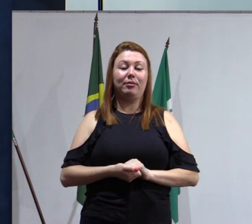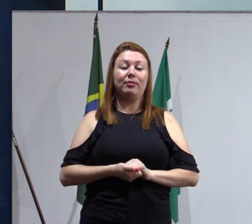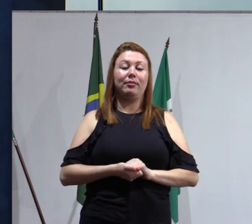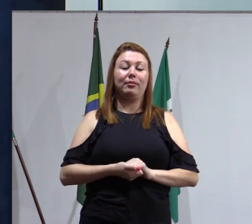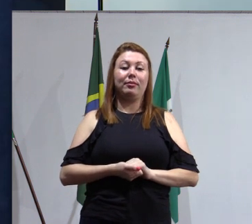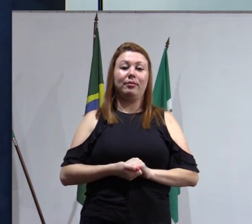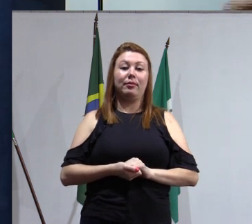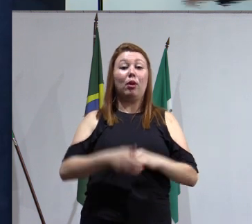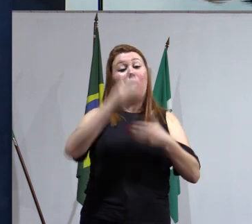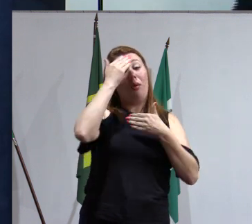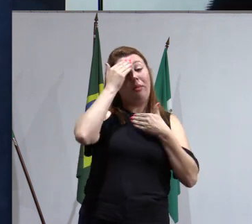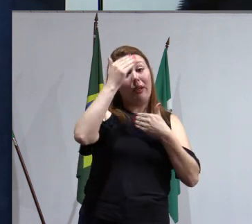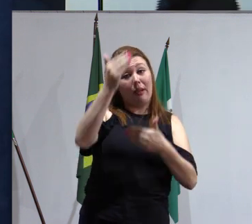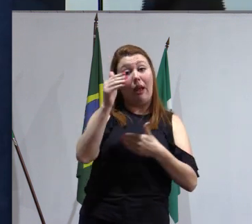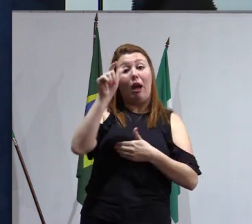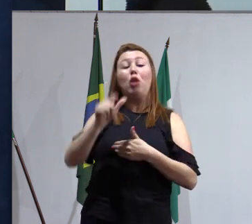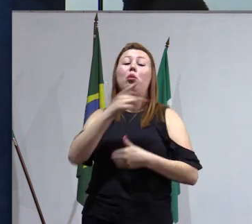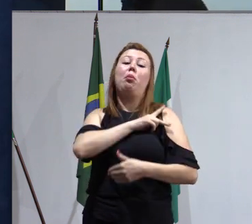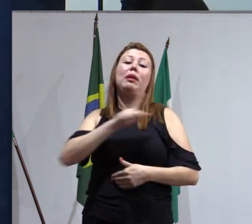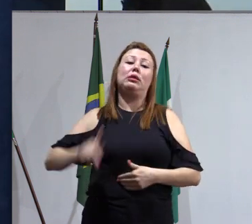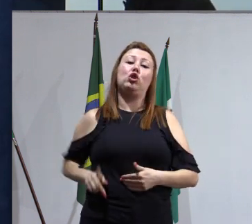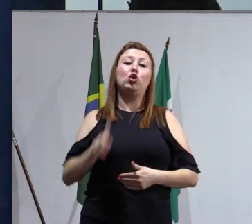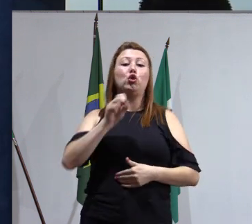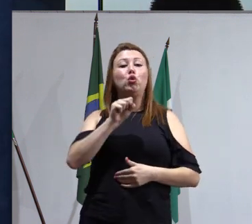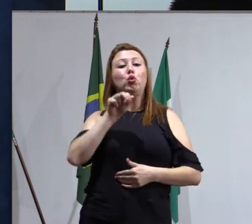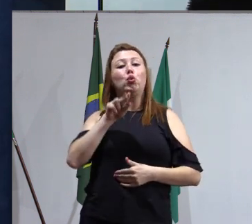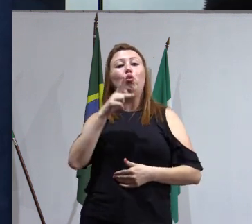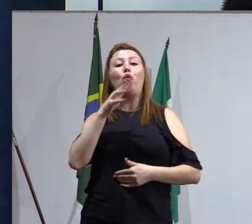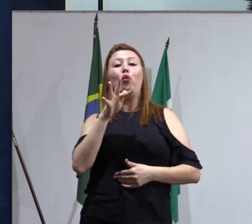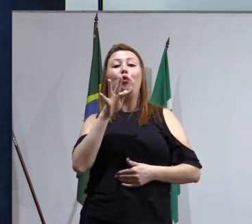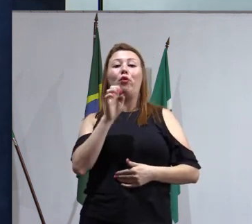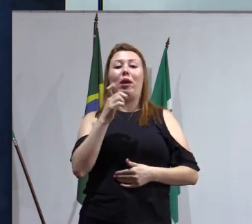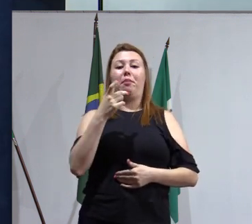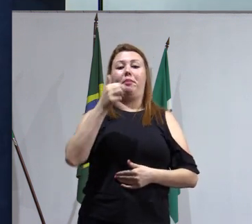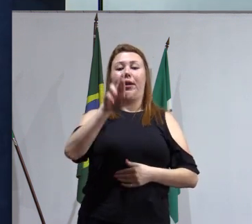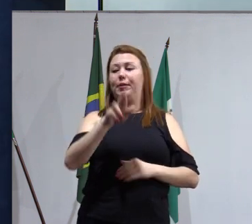obrigado ao Belotto, presidente da SUFEPAR. Eu havia convidado duas